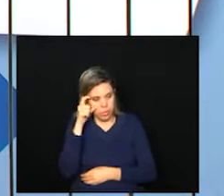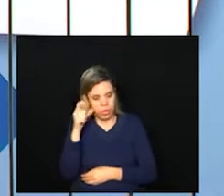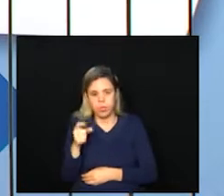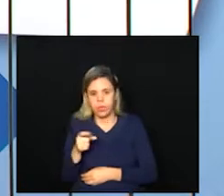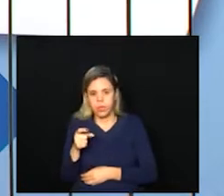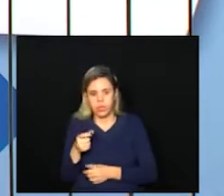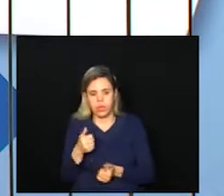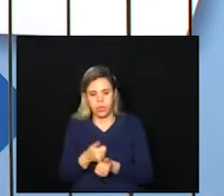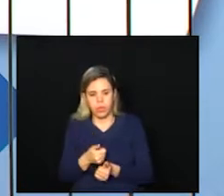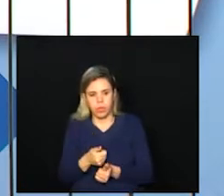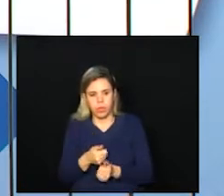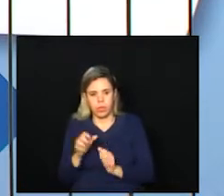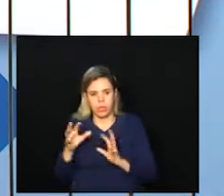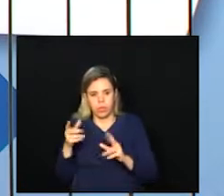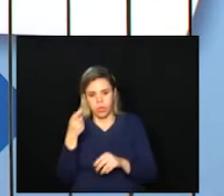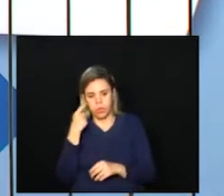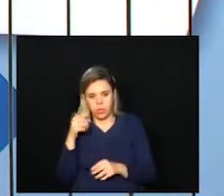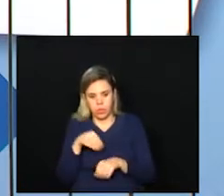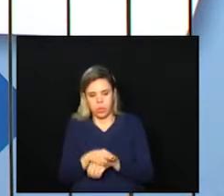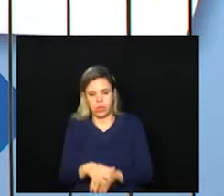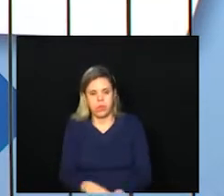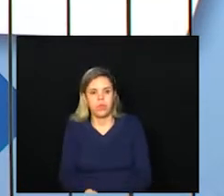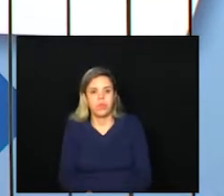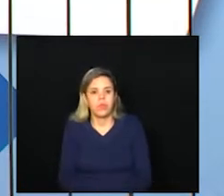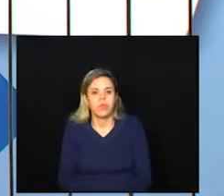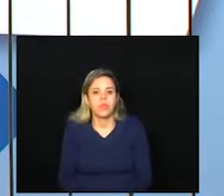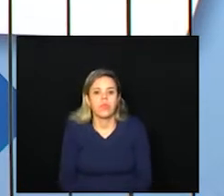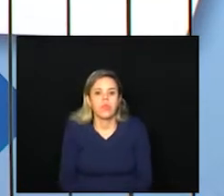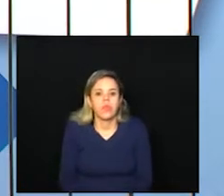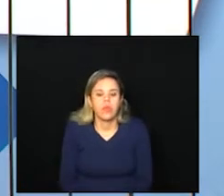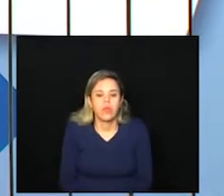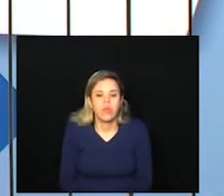Amorim acompanhou tudo e traz os detalhes.